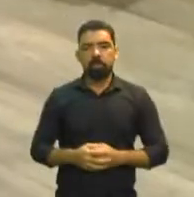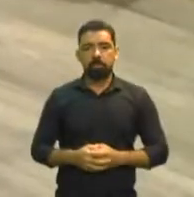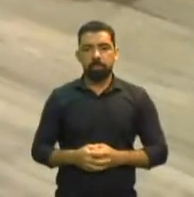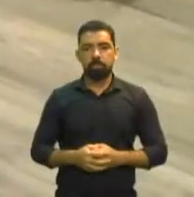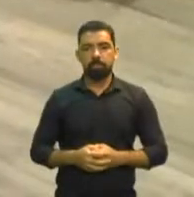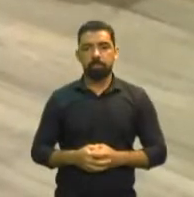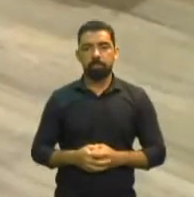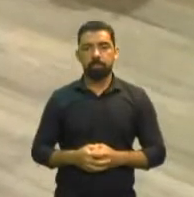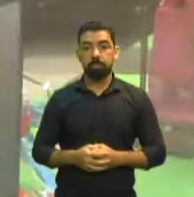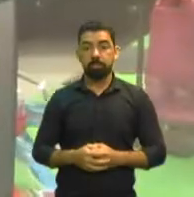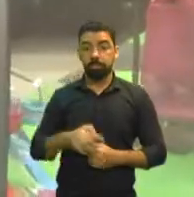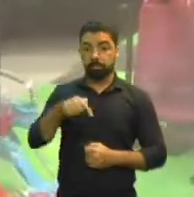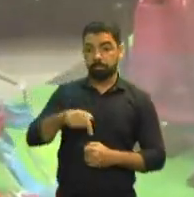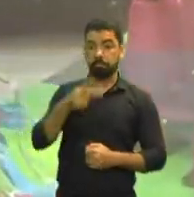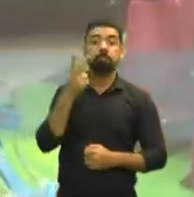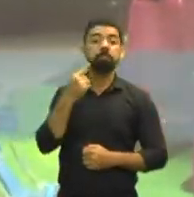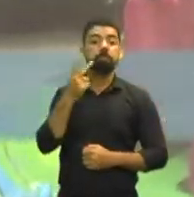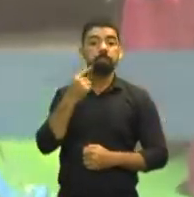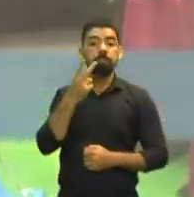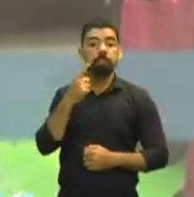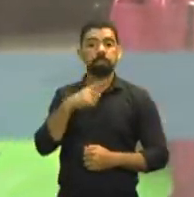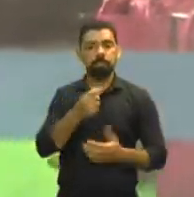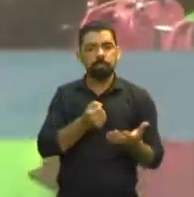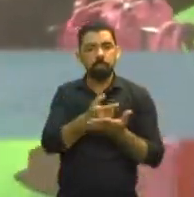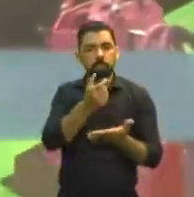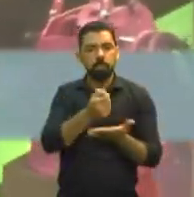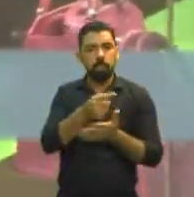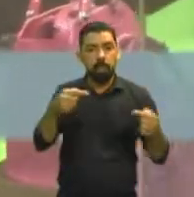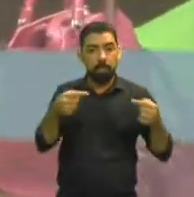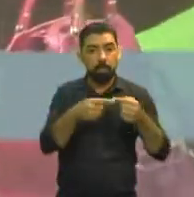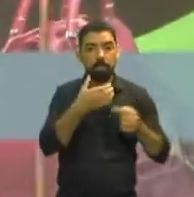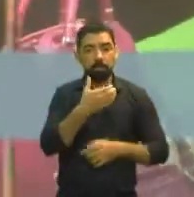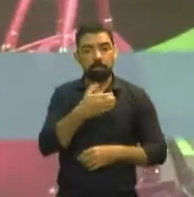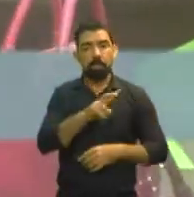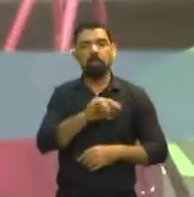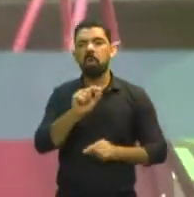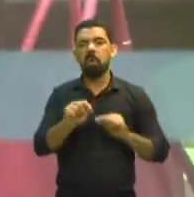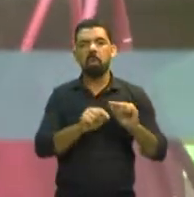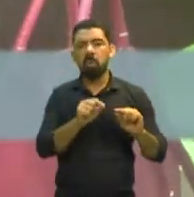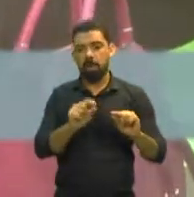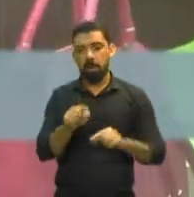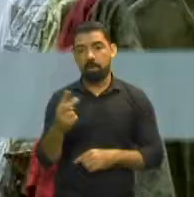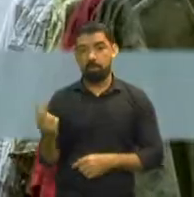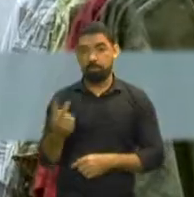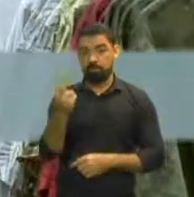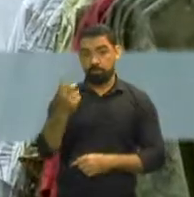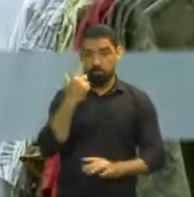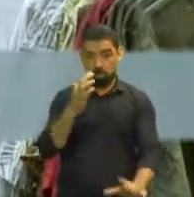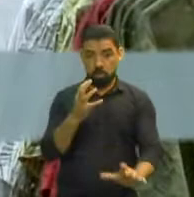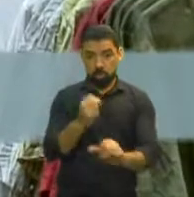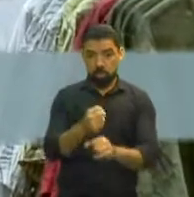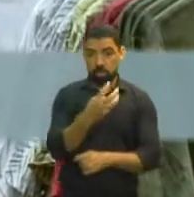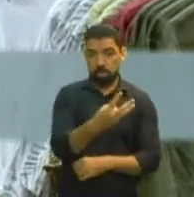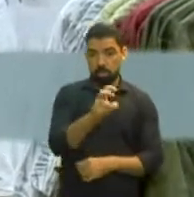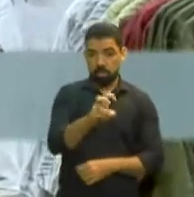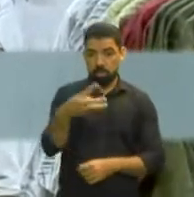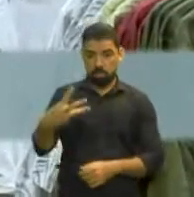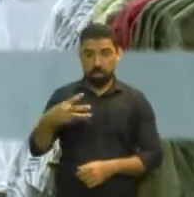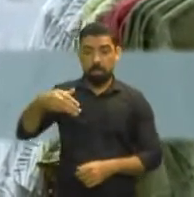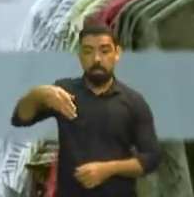Turismo. Só em Fortaleza, as compras natalinas devem representar movimentação de